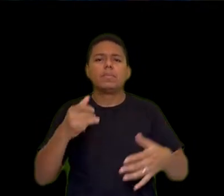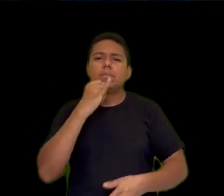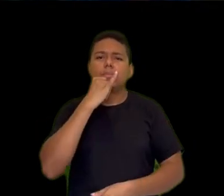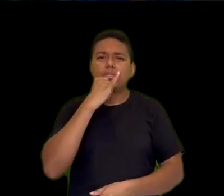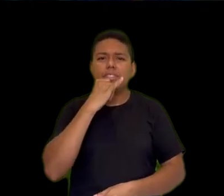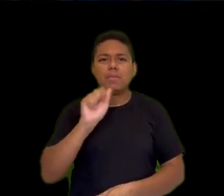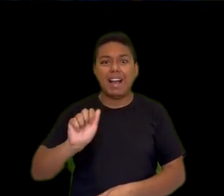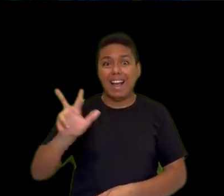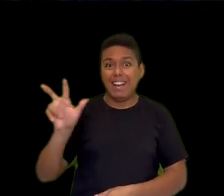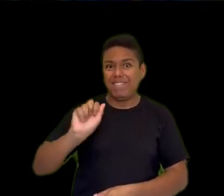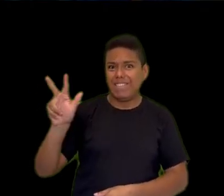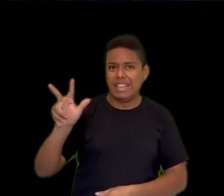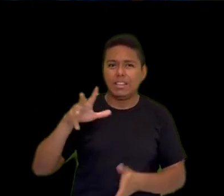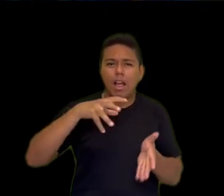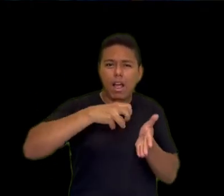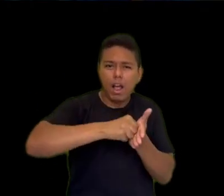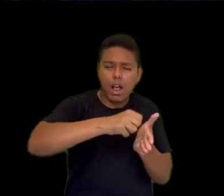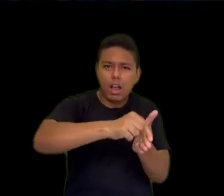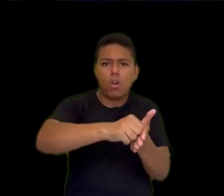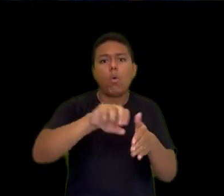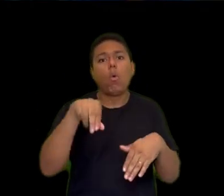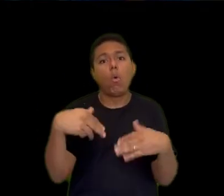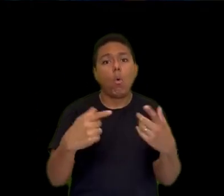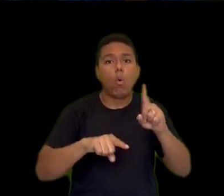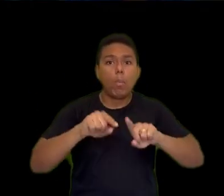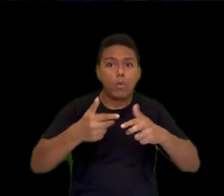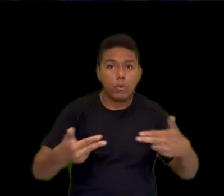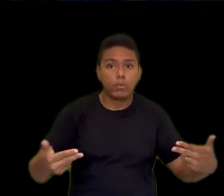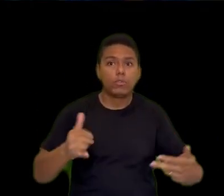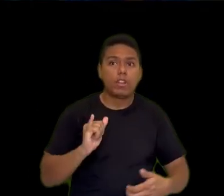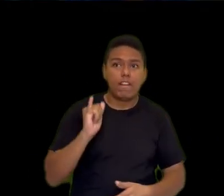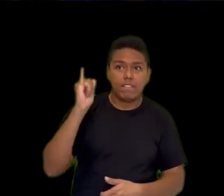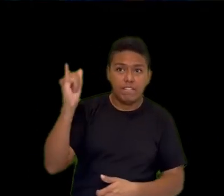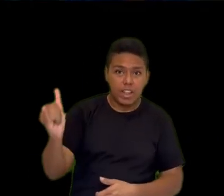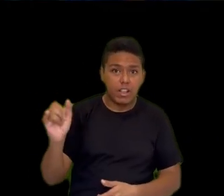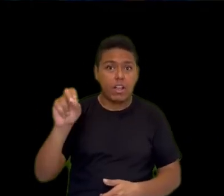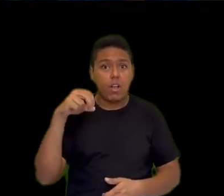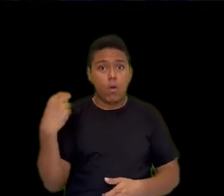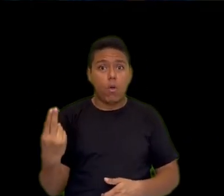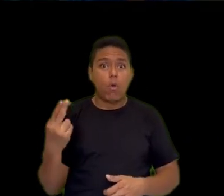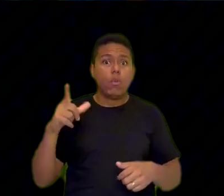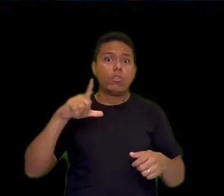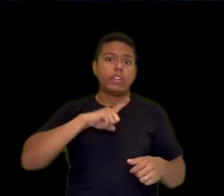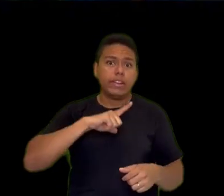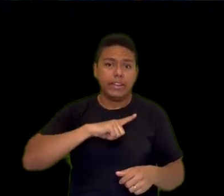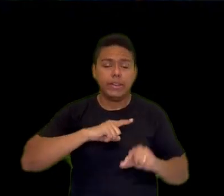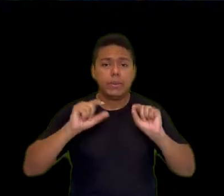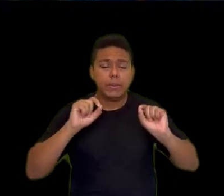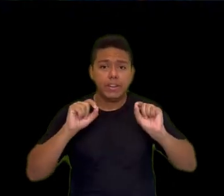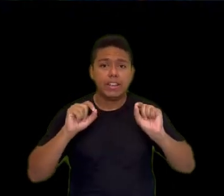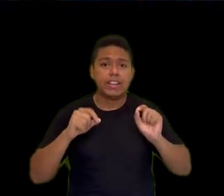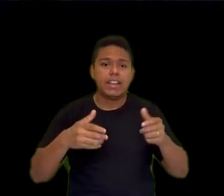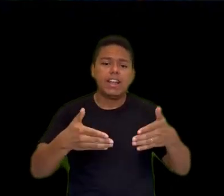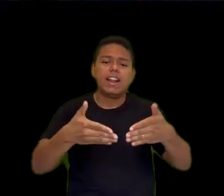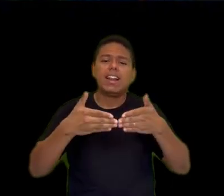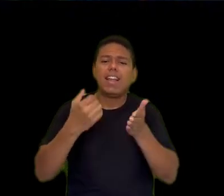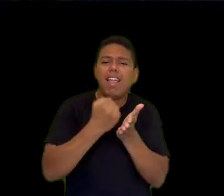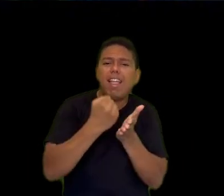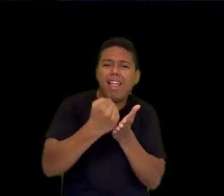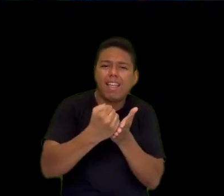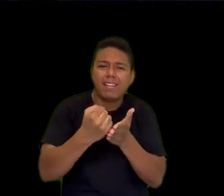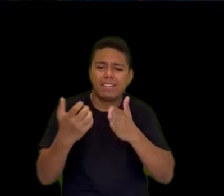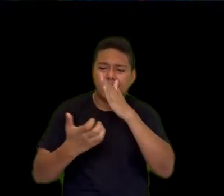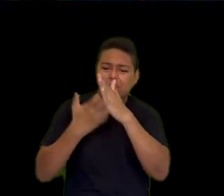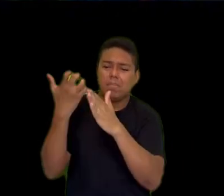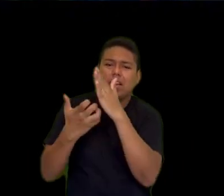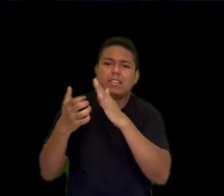produto, né? Ou ainda, por exemplo, uma licença inicial de um determinado estabelecimento. São ações antes daquele produto